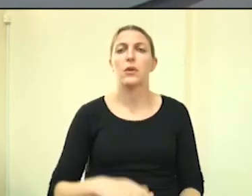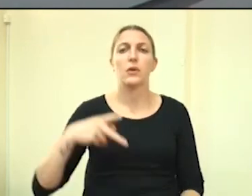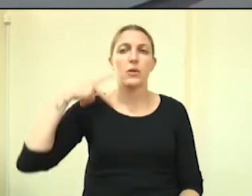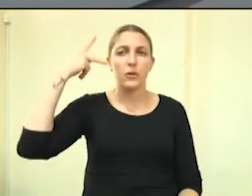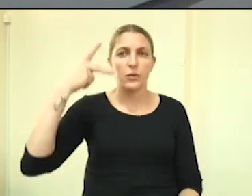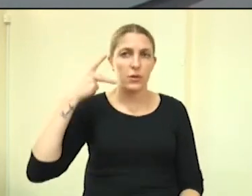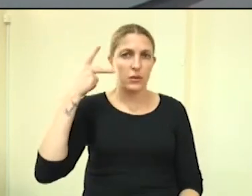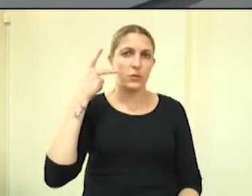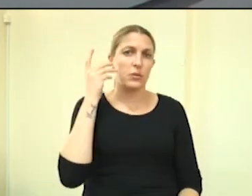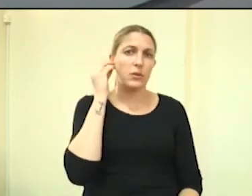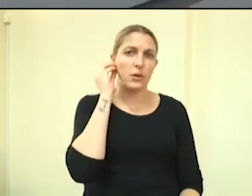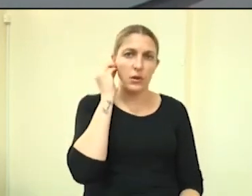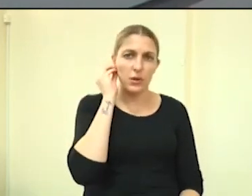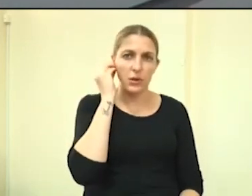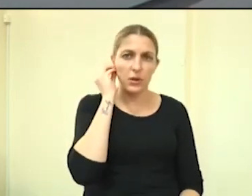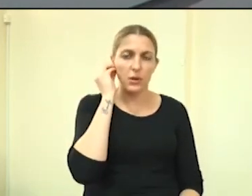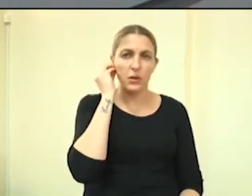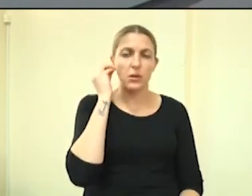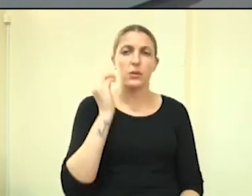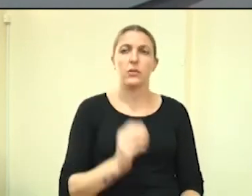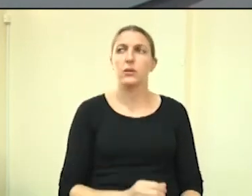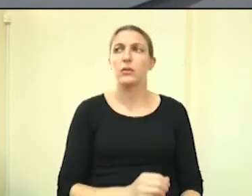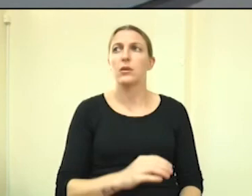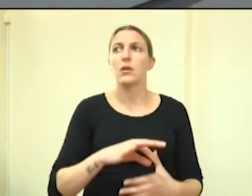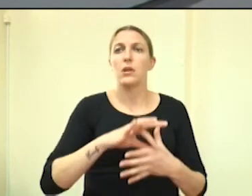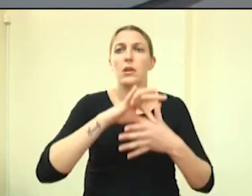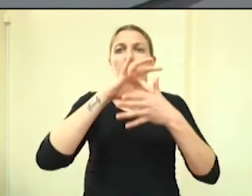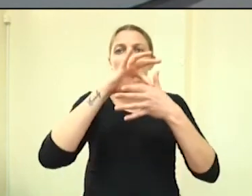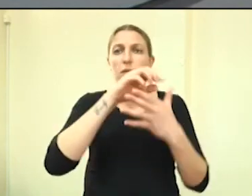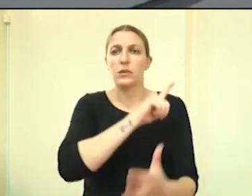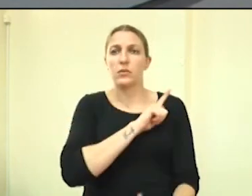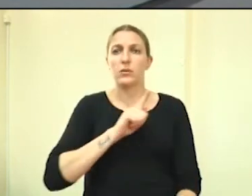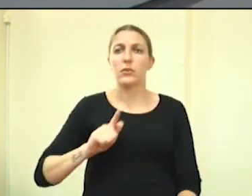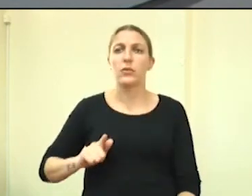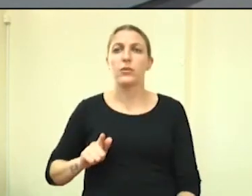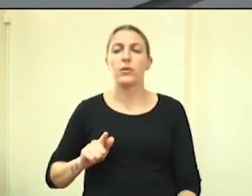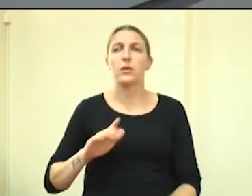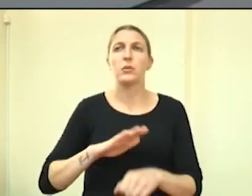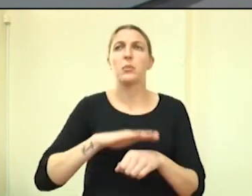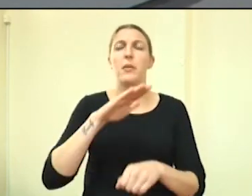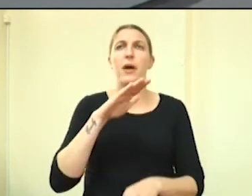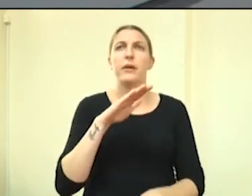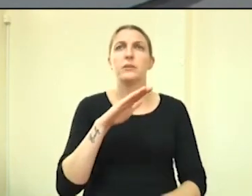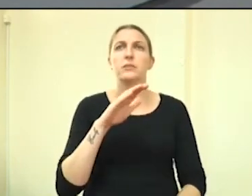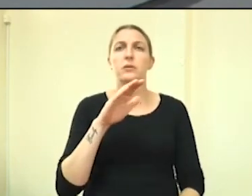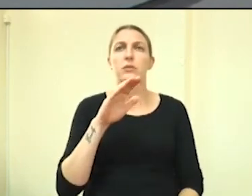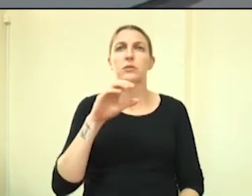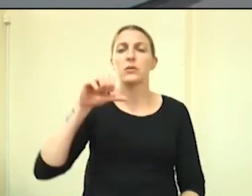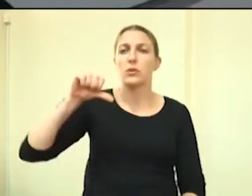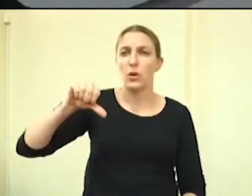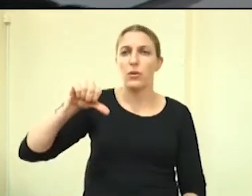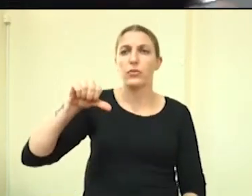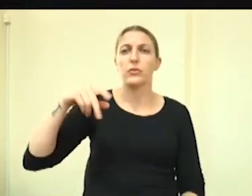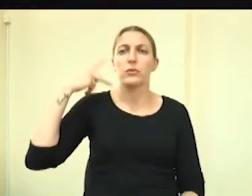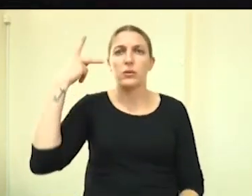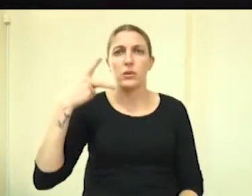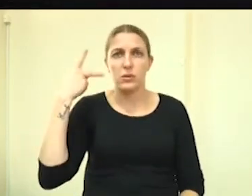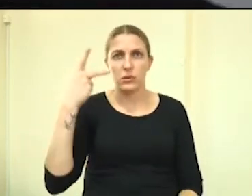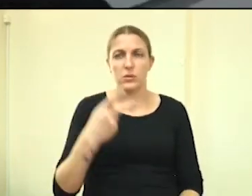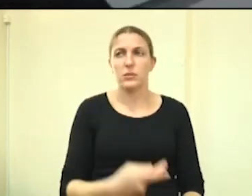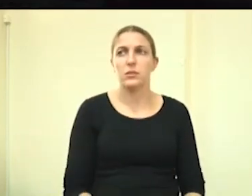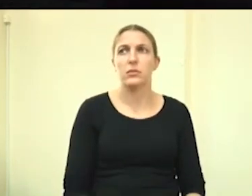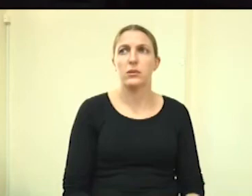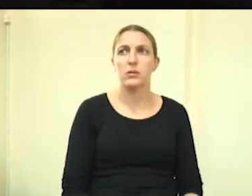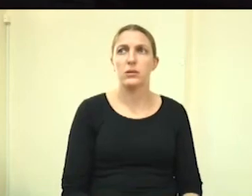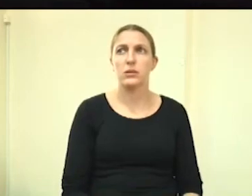vereador Eni Maria Escondolara, progressistas, líder do governo, acompanhado de 1, 2, 3, 4, 5, 6, 7, 8, 9 assinaturas. Lido, senhor